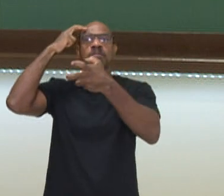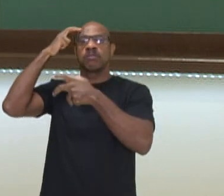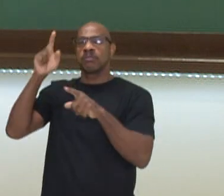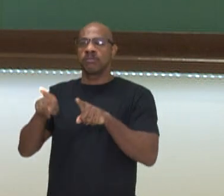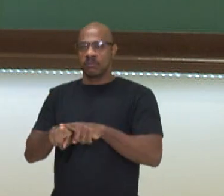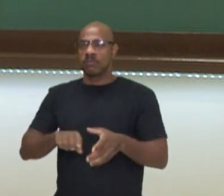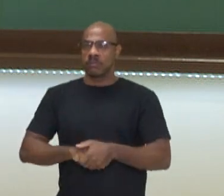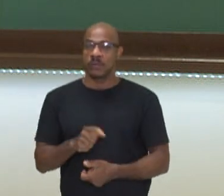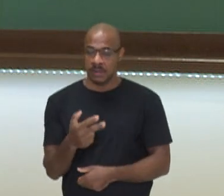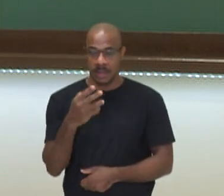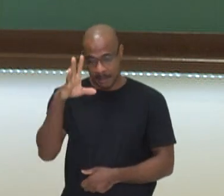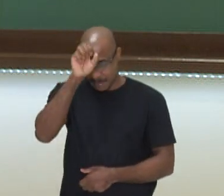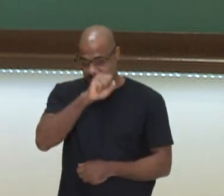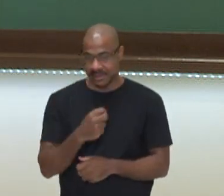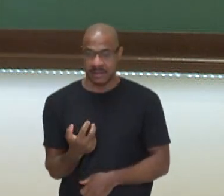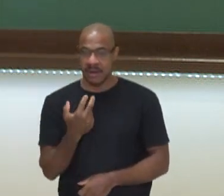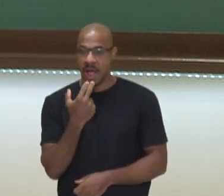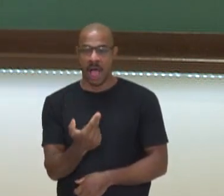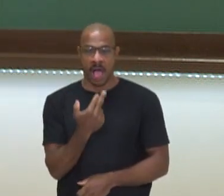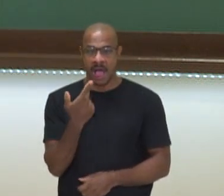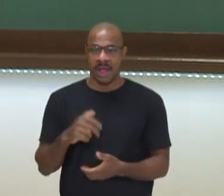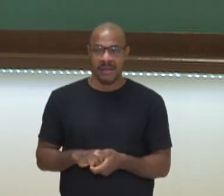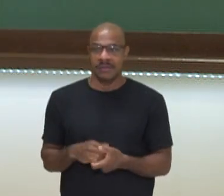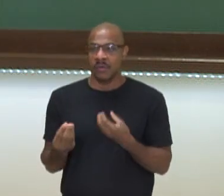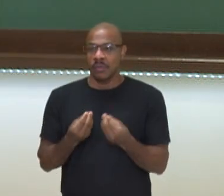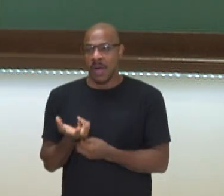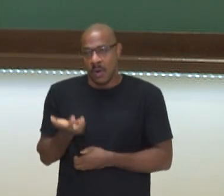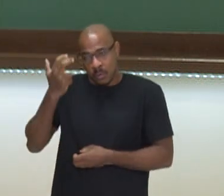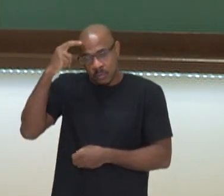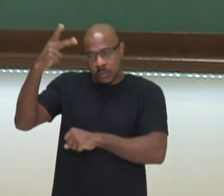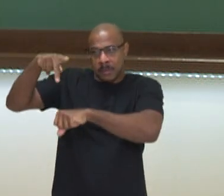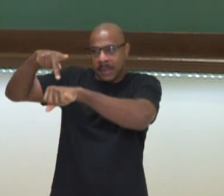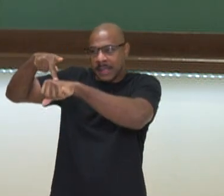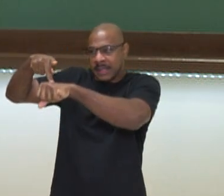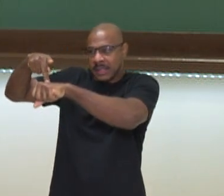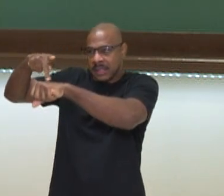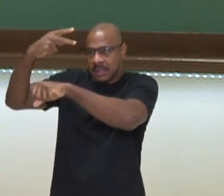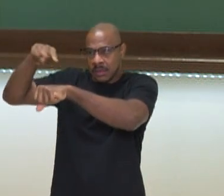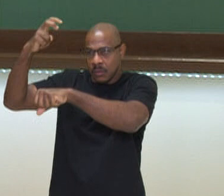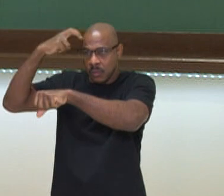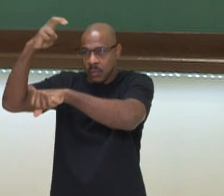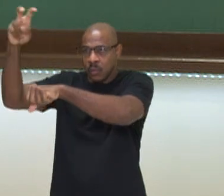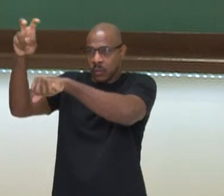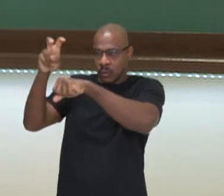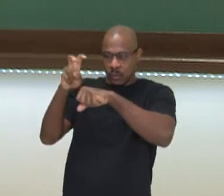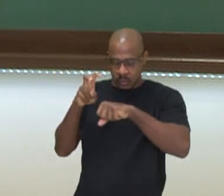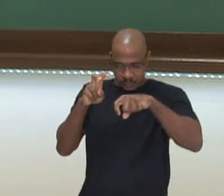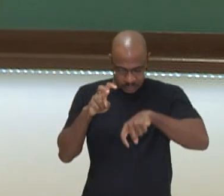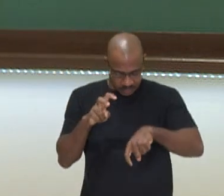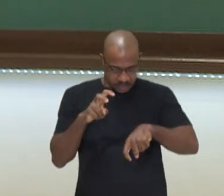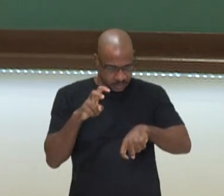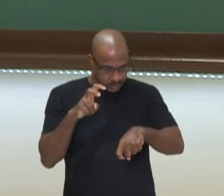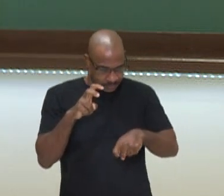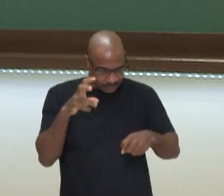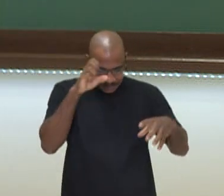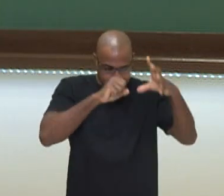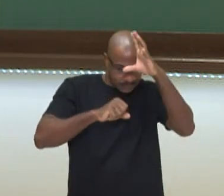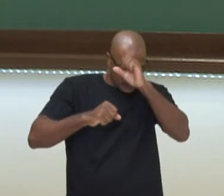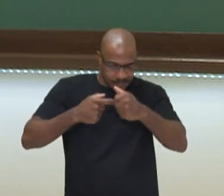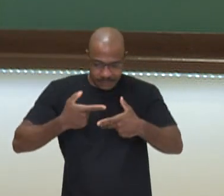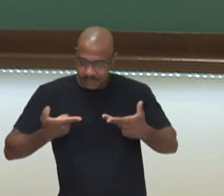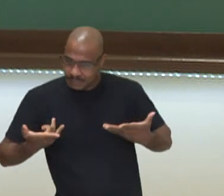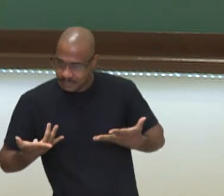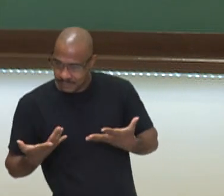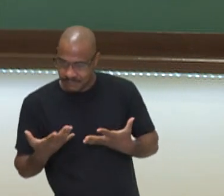idioma, não tem como você não trazer a cultura daquele país junto, né? Então você aprende o inglês, a cultura vem junto.